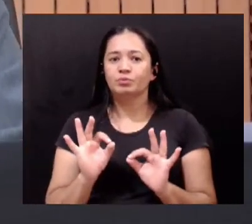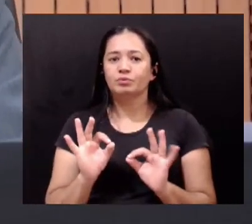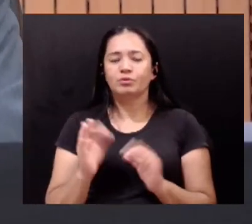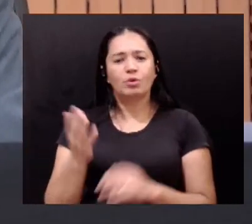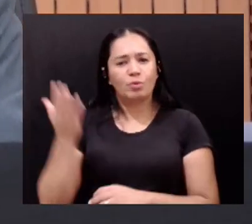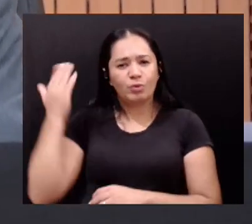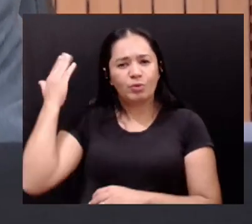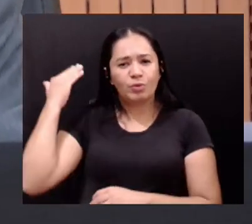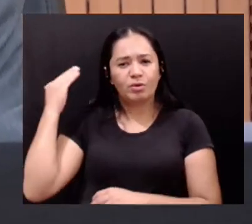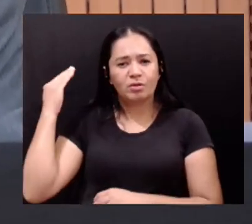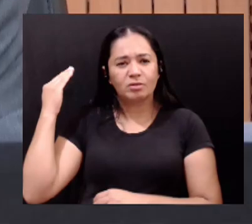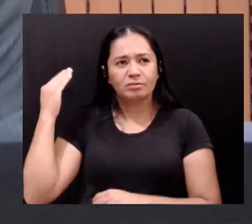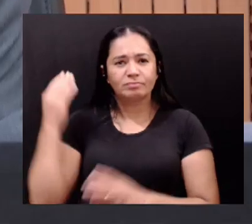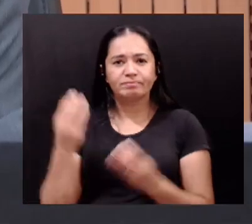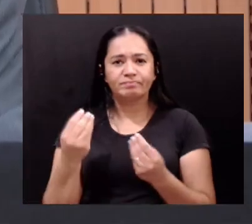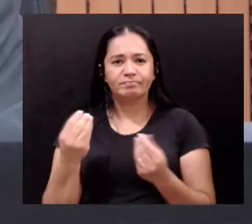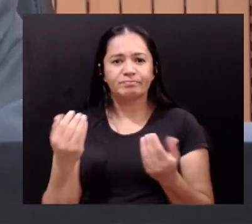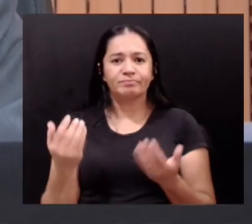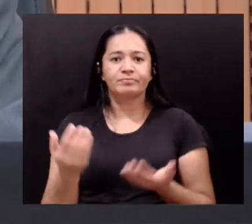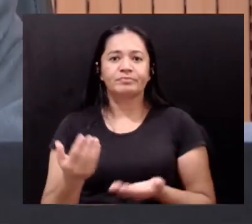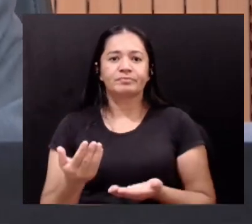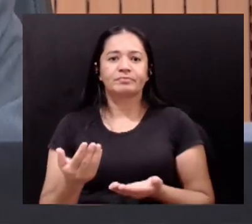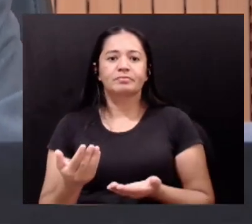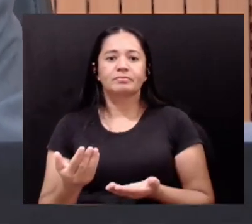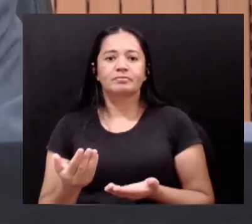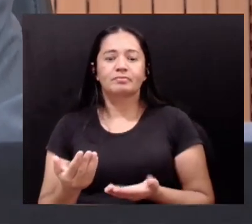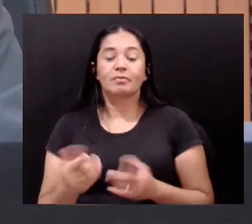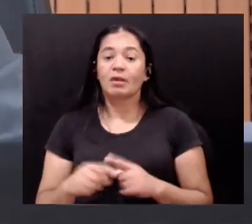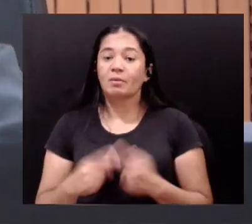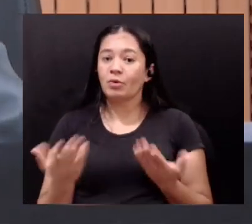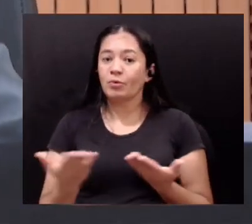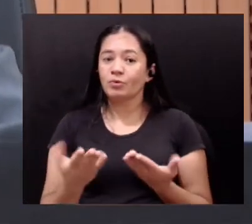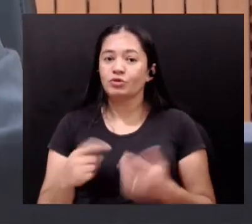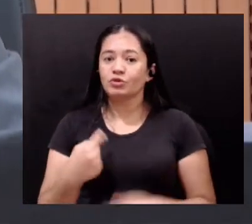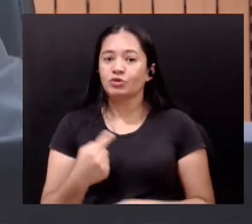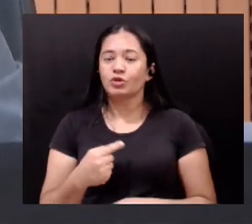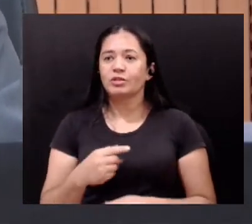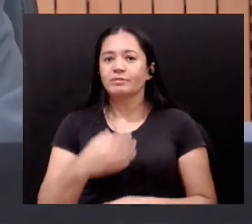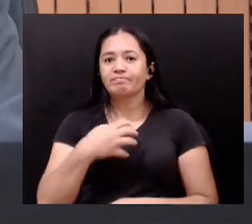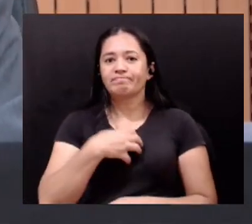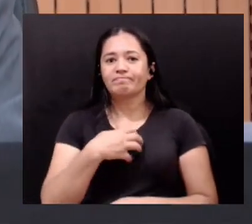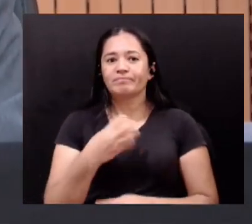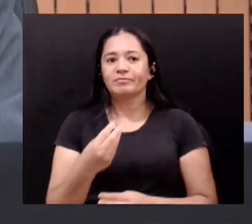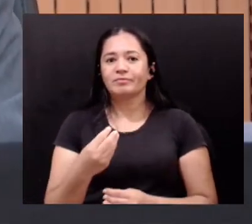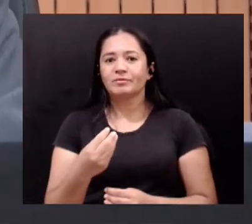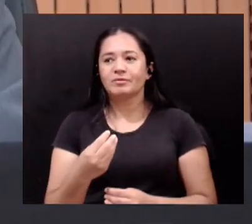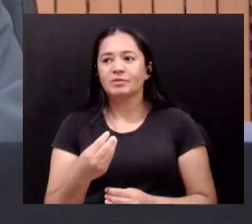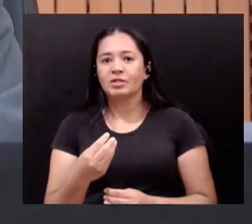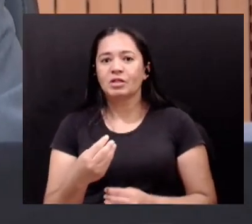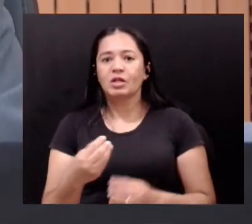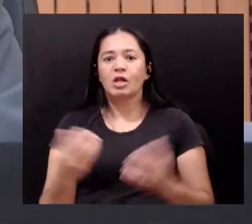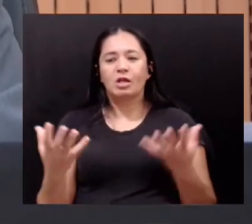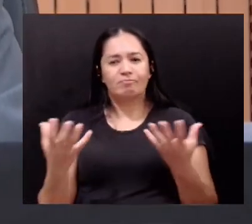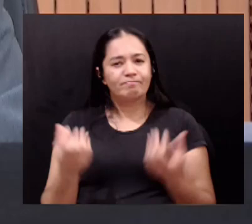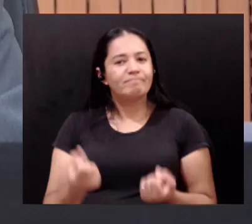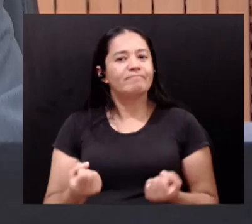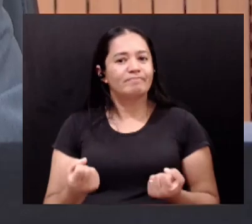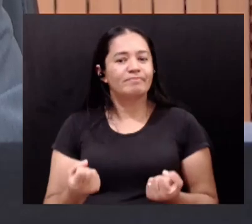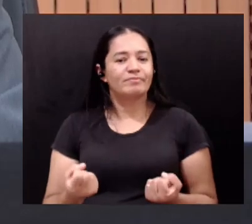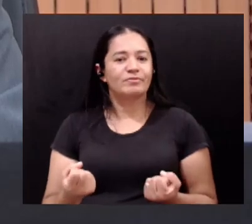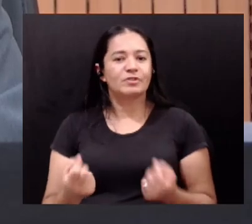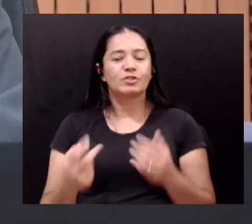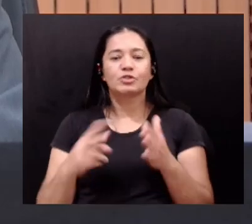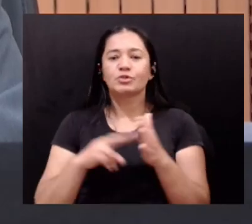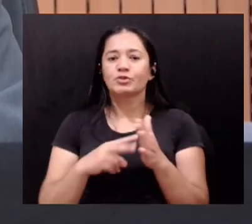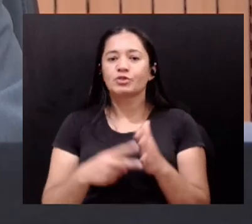muito recente, mas hoje a gente tem uma situação que é, no meu entender, uma situação favorável no sentido da gente conseguir,